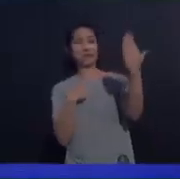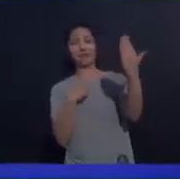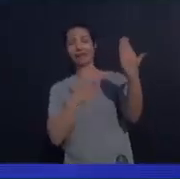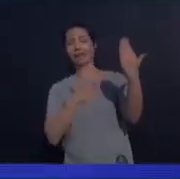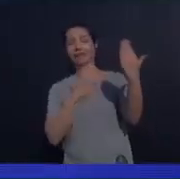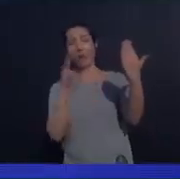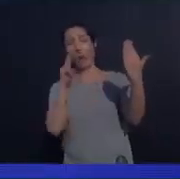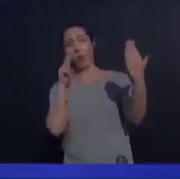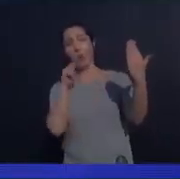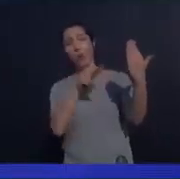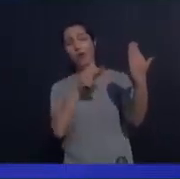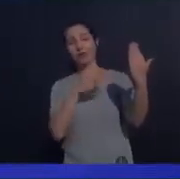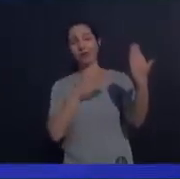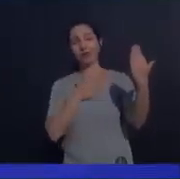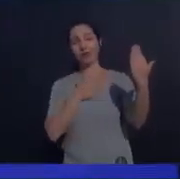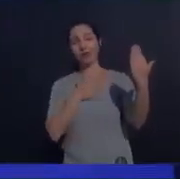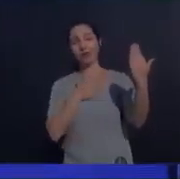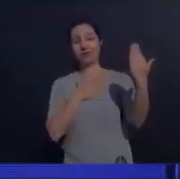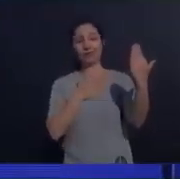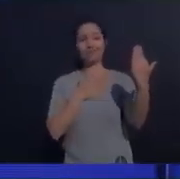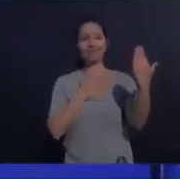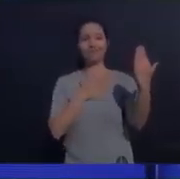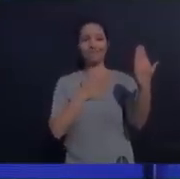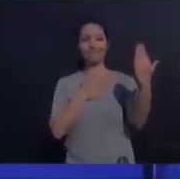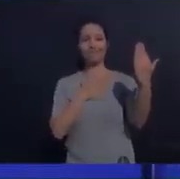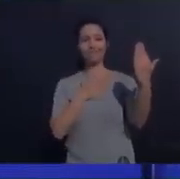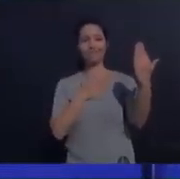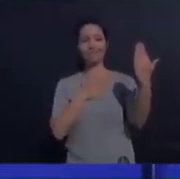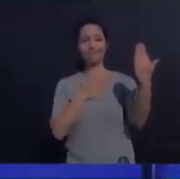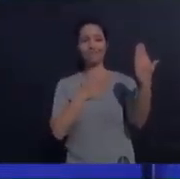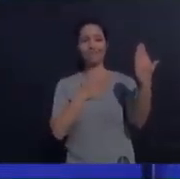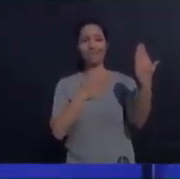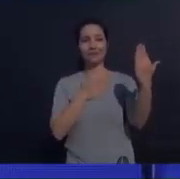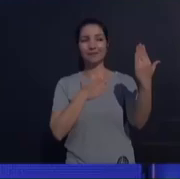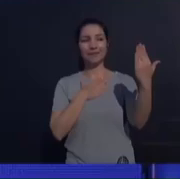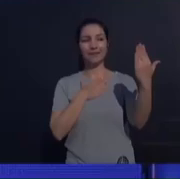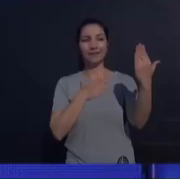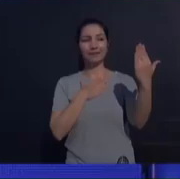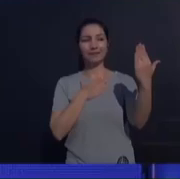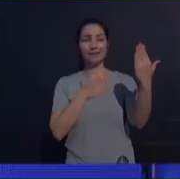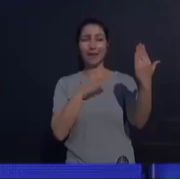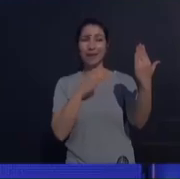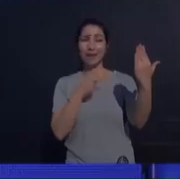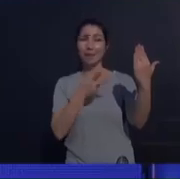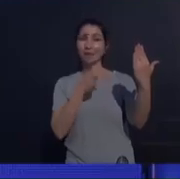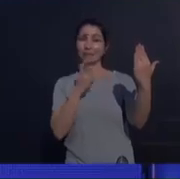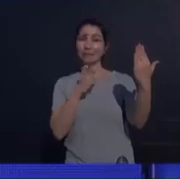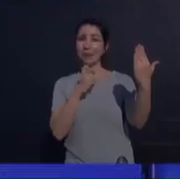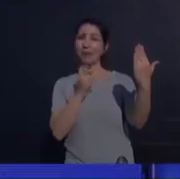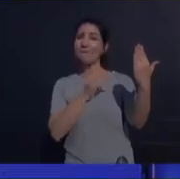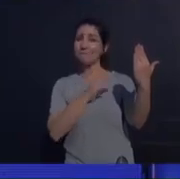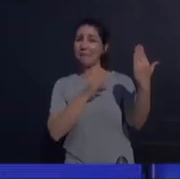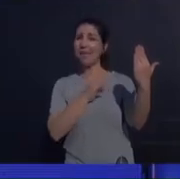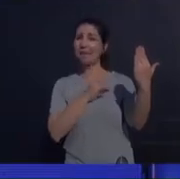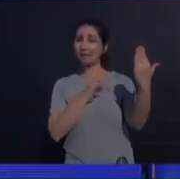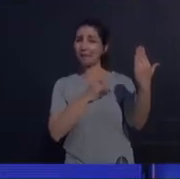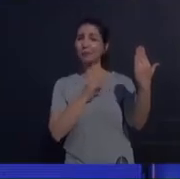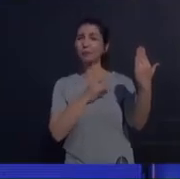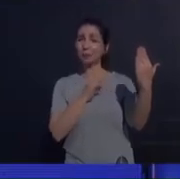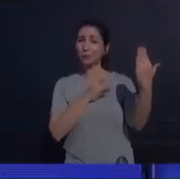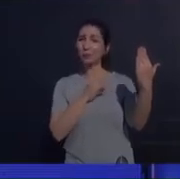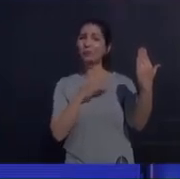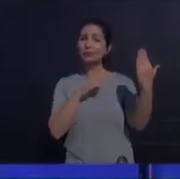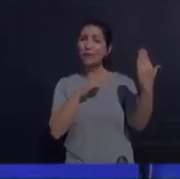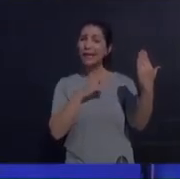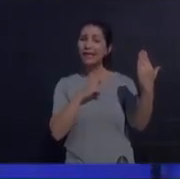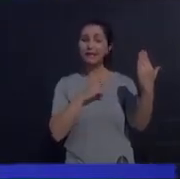quando eu olhava para mim ali no meu íntimo, diante do espelho, e eu via uma Patrícia medrosa, uma Patrícia que muitas